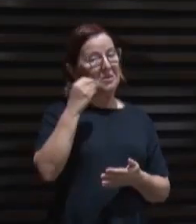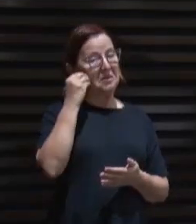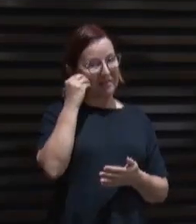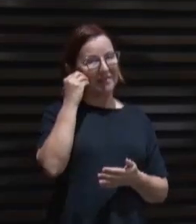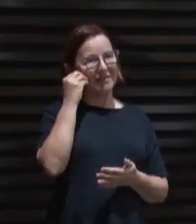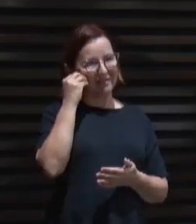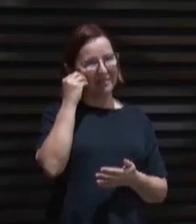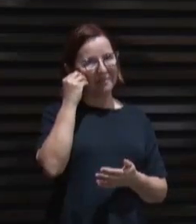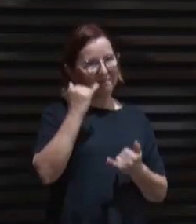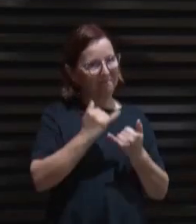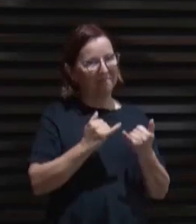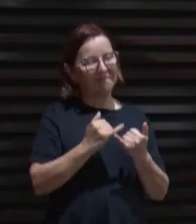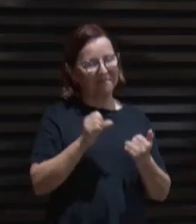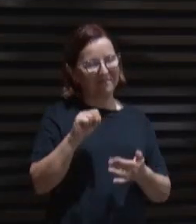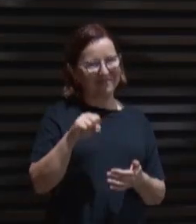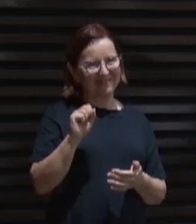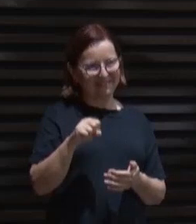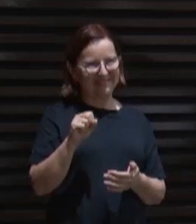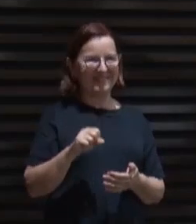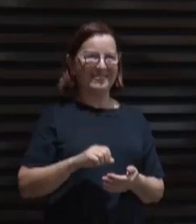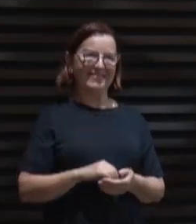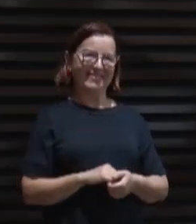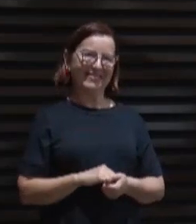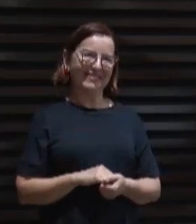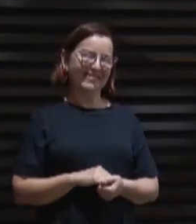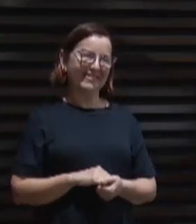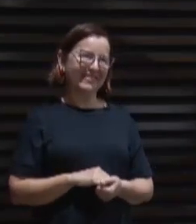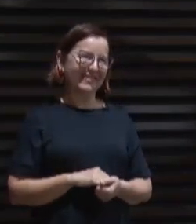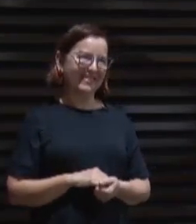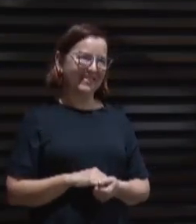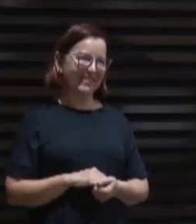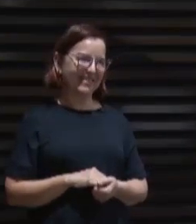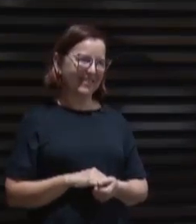Judas. Ele estava ali.